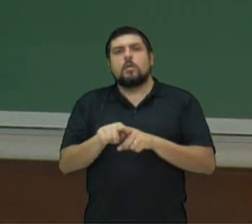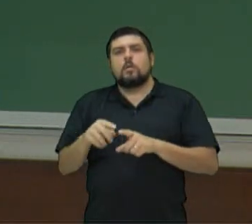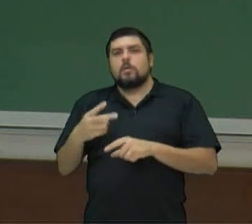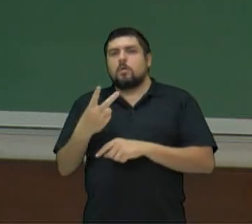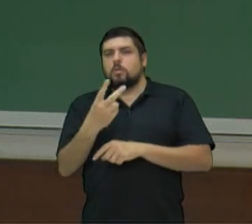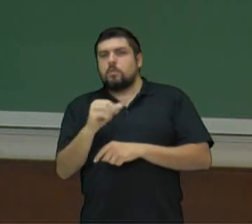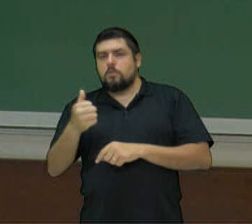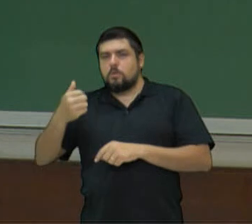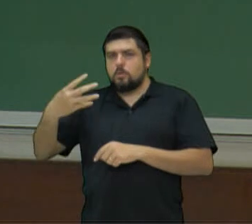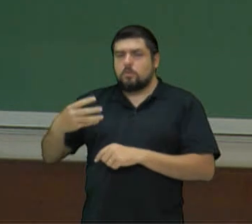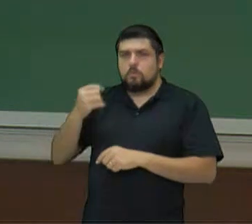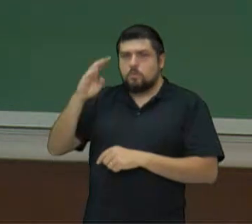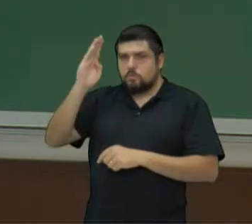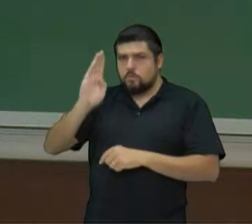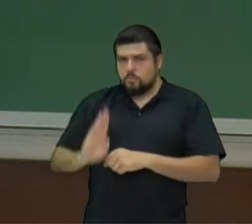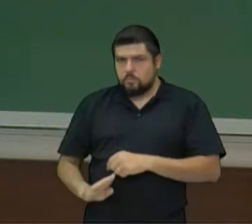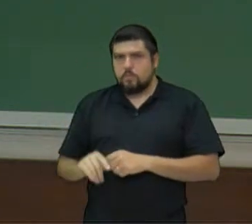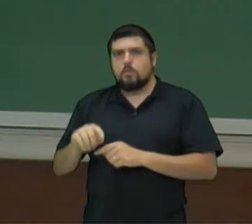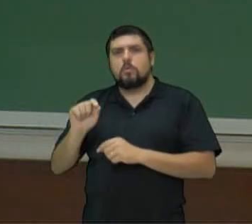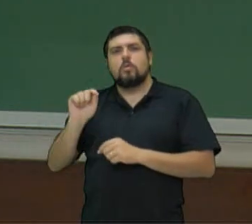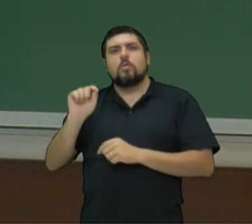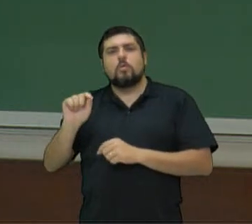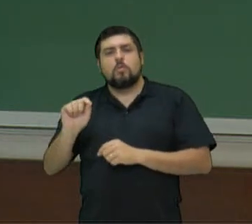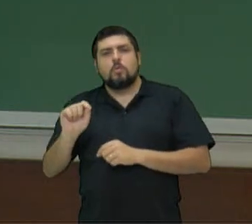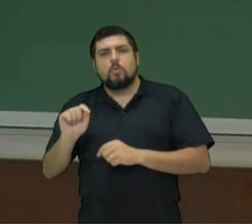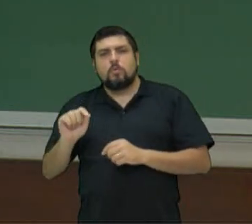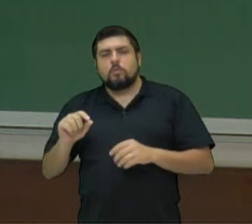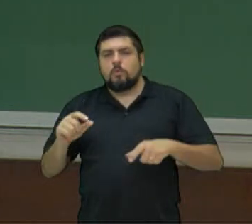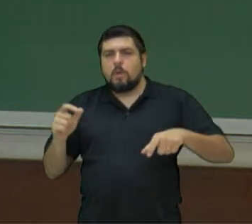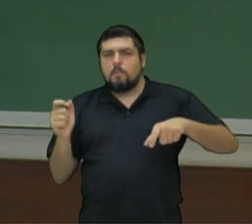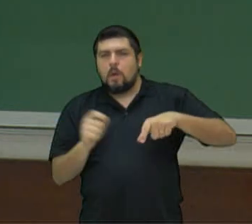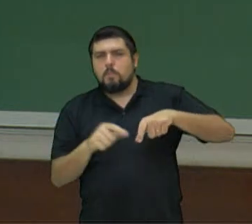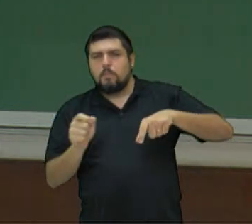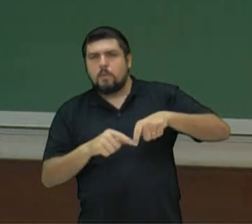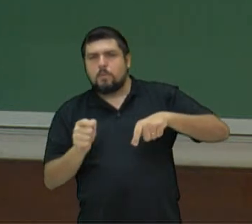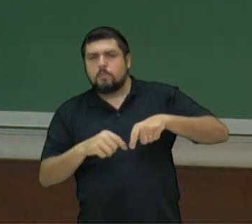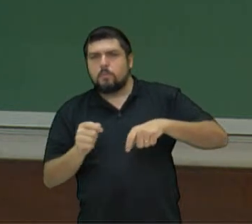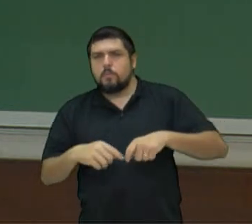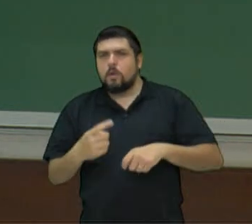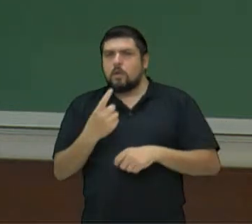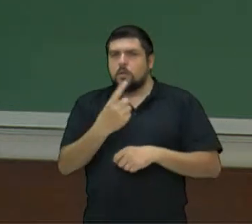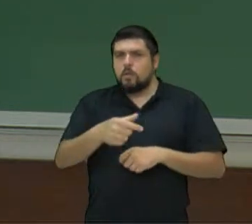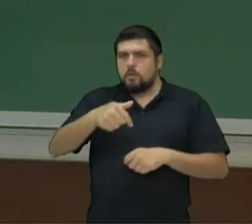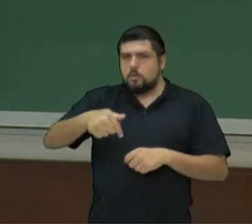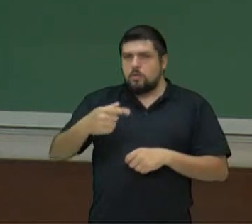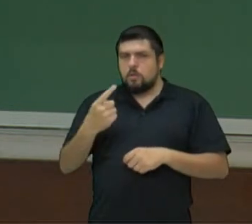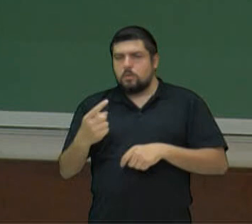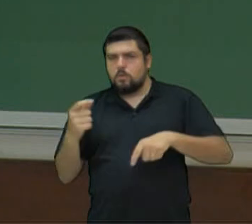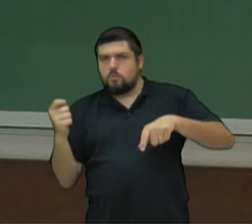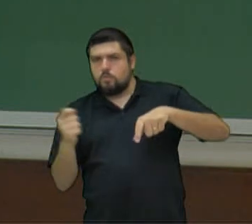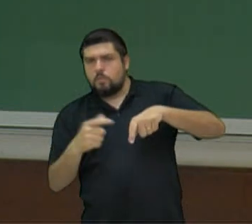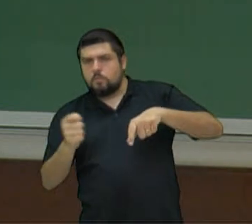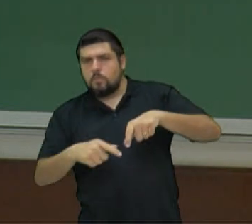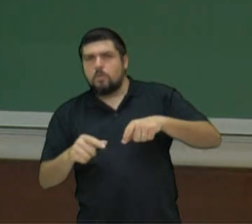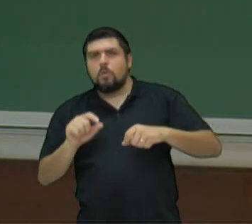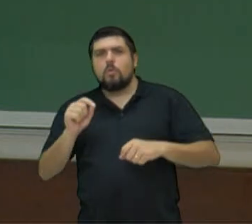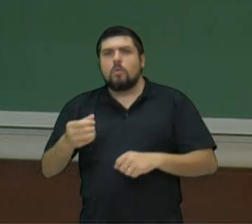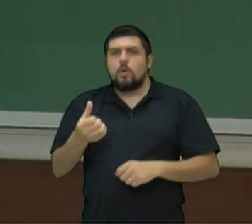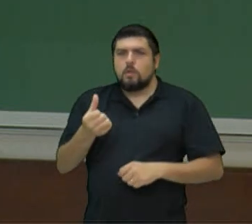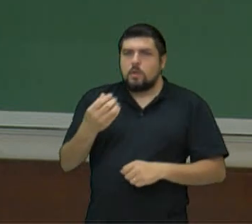Brasil, tiveram um total de 171 gols durante 64 jogos, que